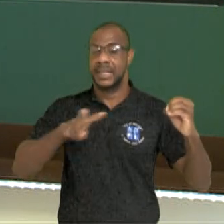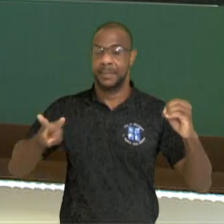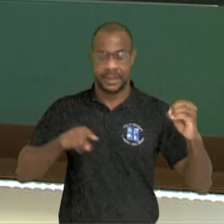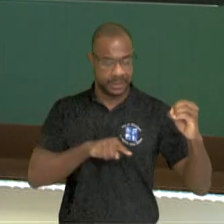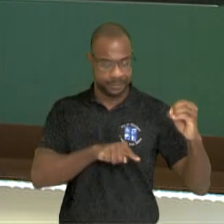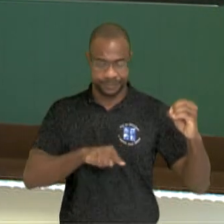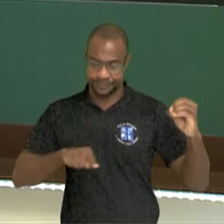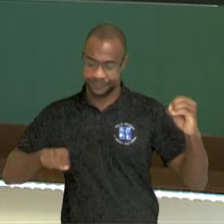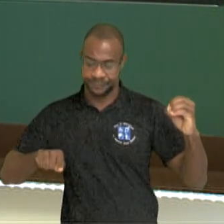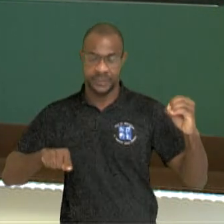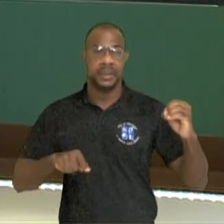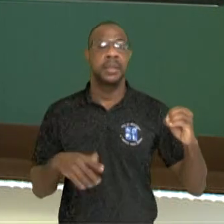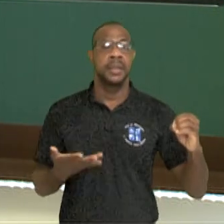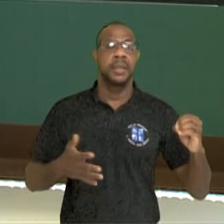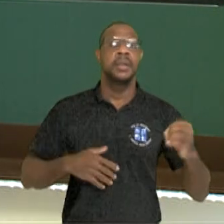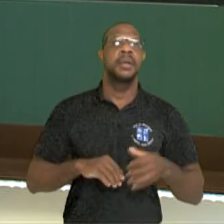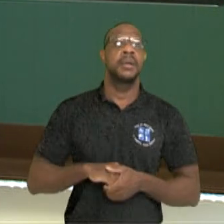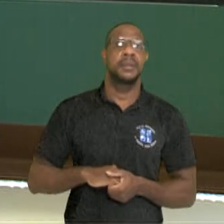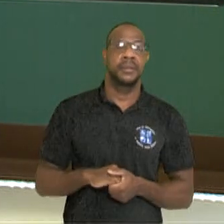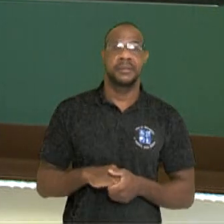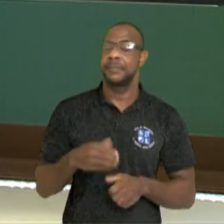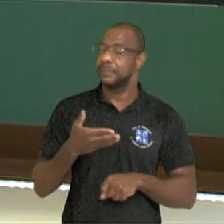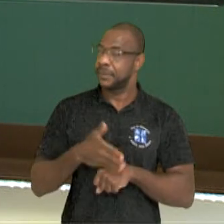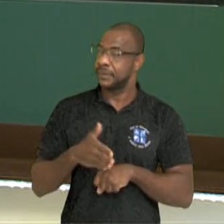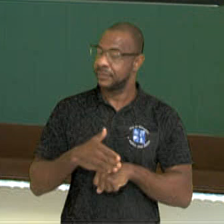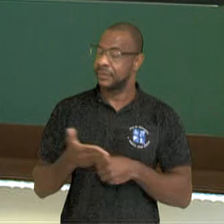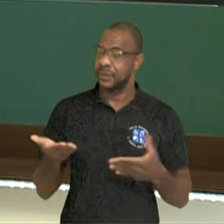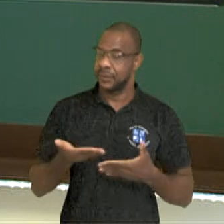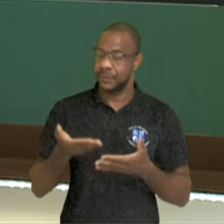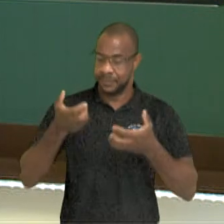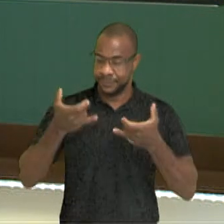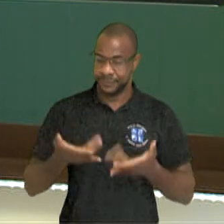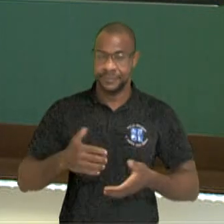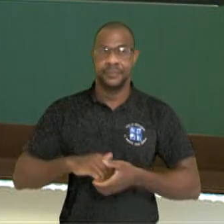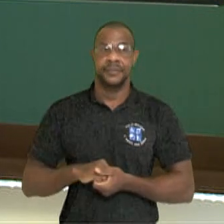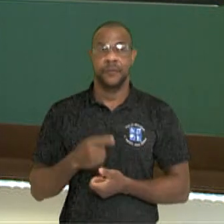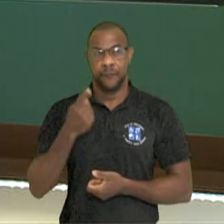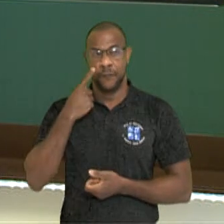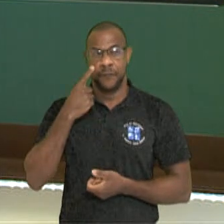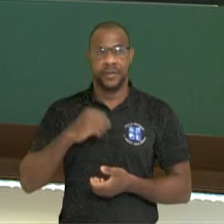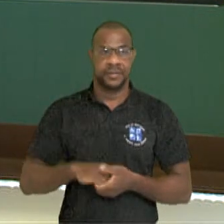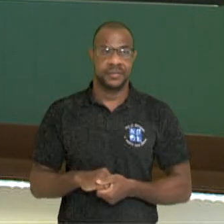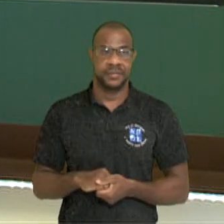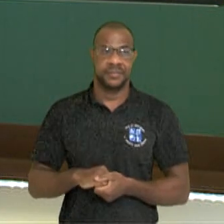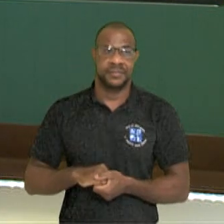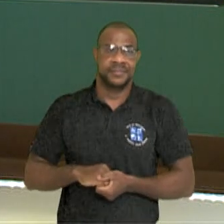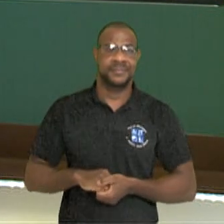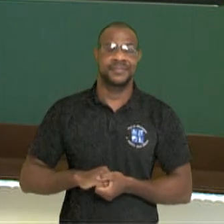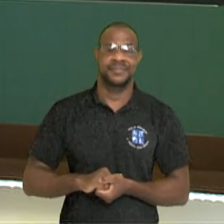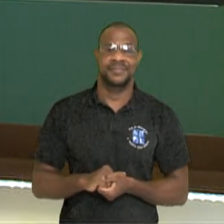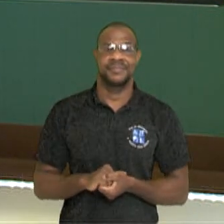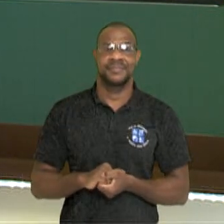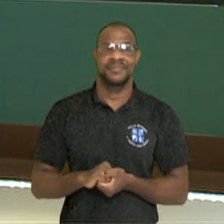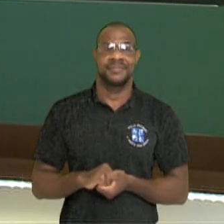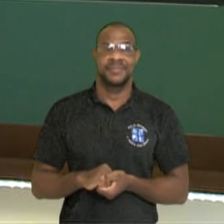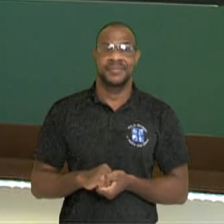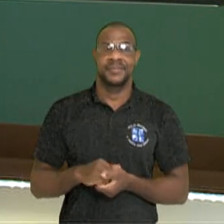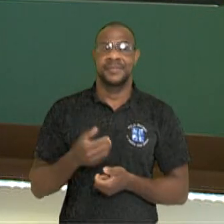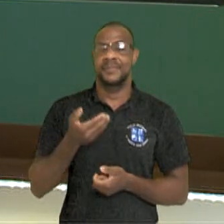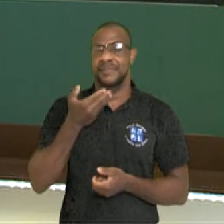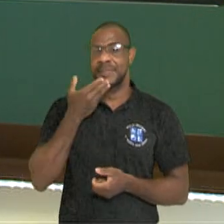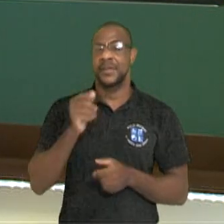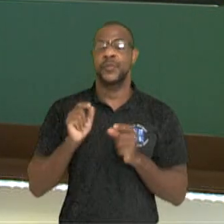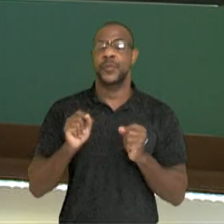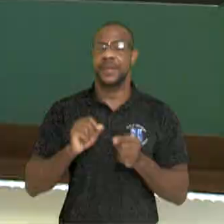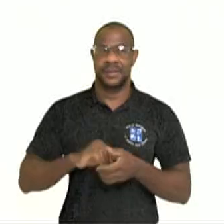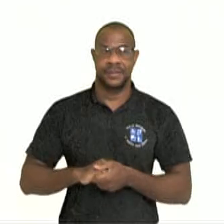ok? Então, vamos para o praticando 1. Veja, no praticando 1, ele pede